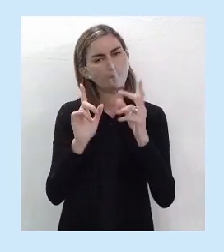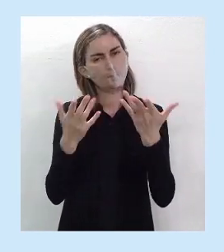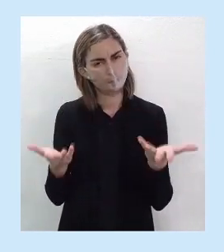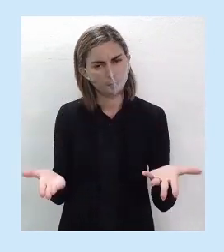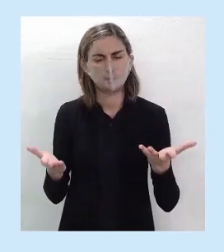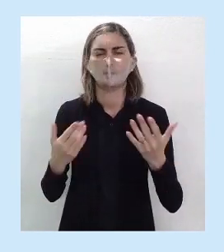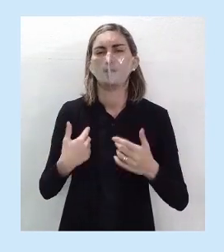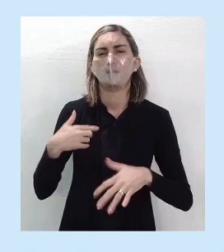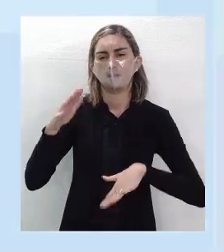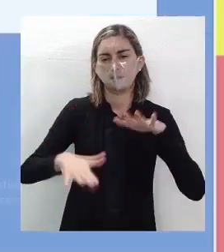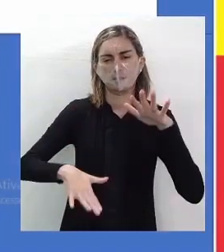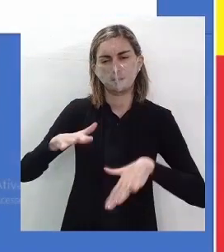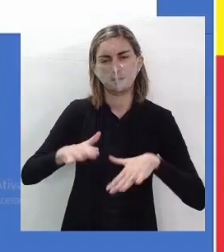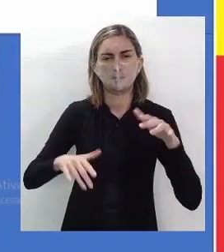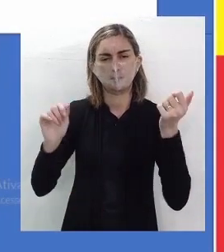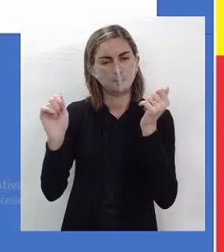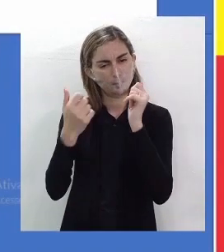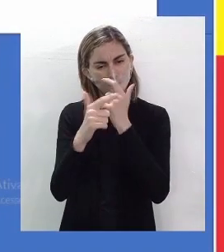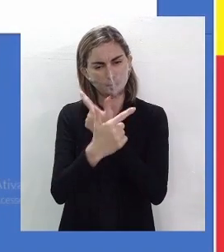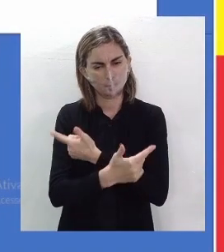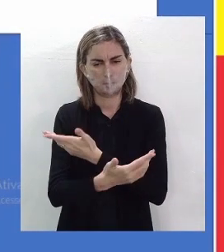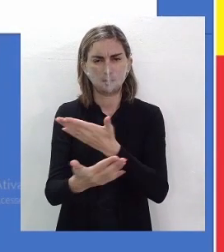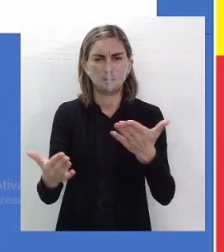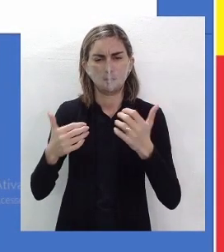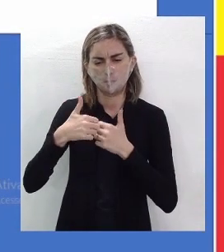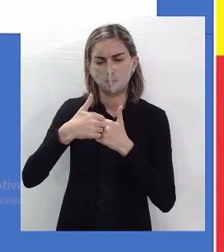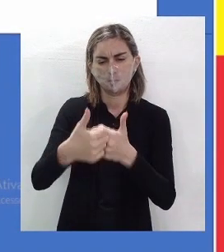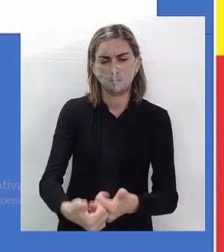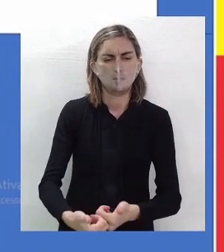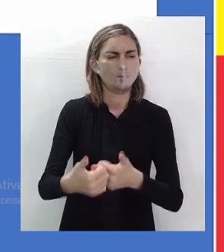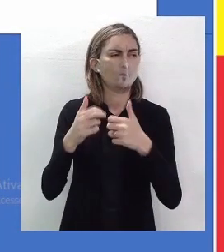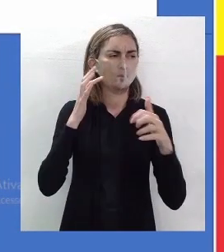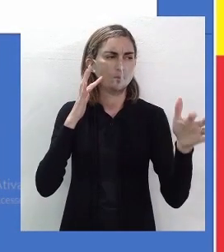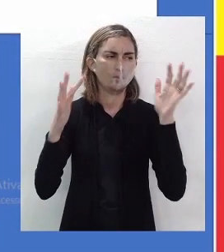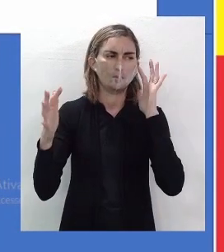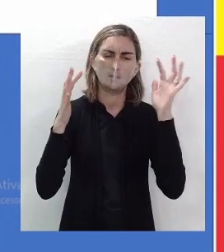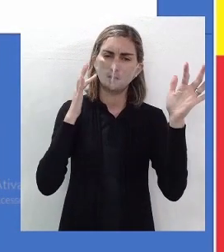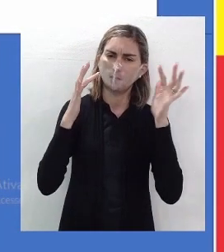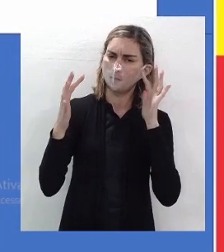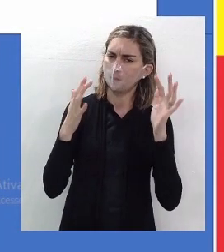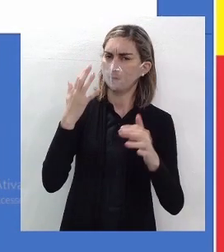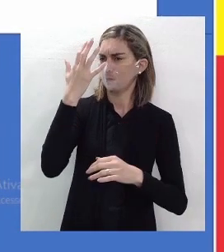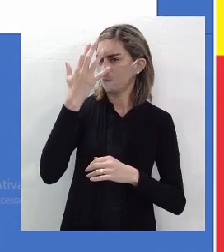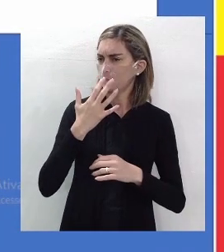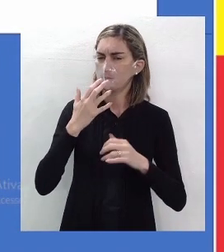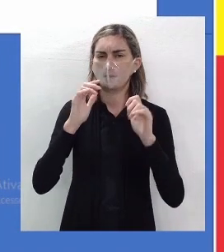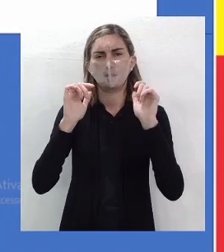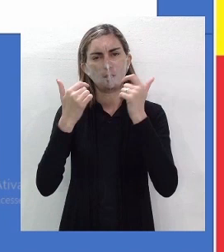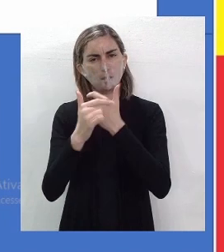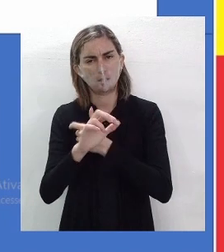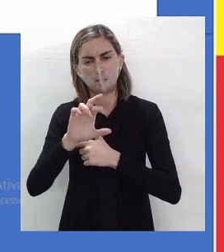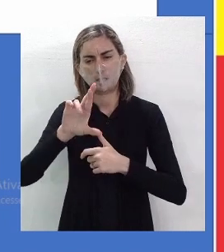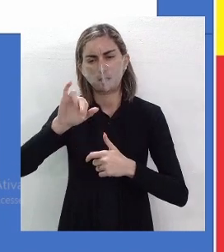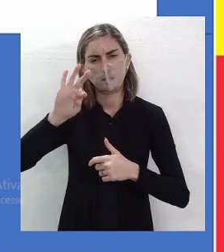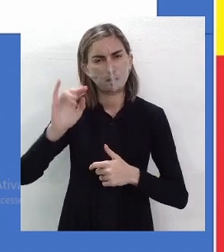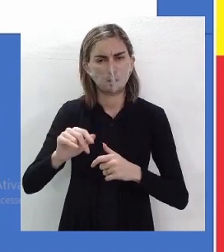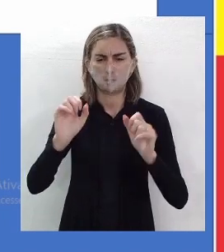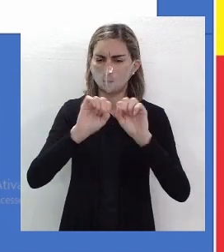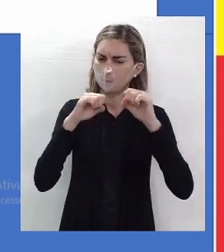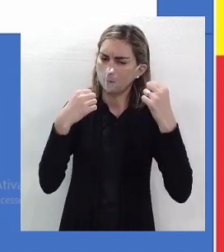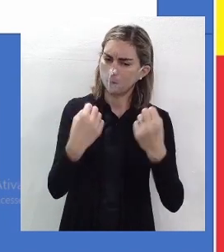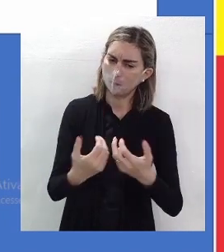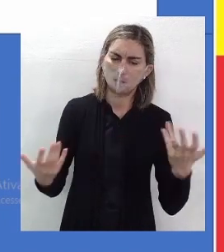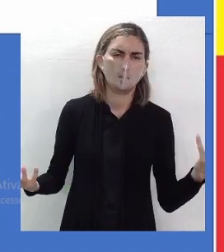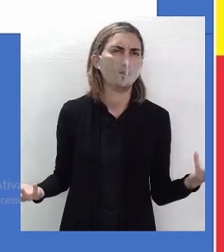muitas vezes, esse humor, ele vem acompanhado de uma reflexão muito séria, uma crítica à sociedade, também pode